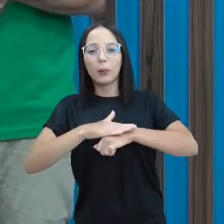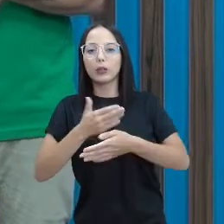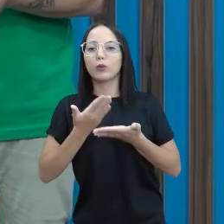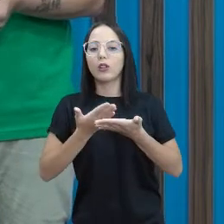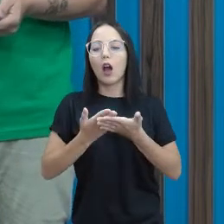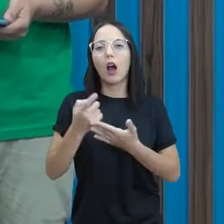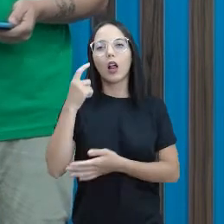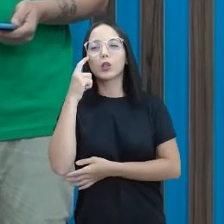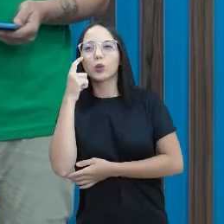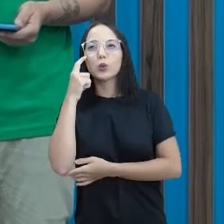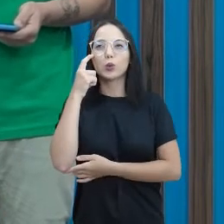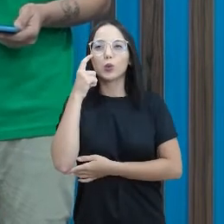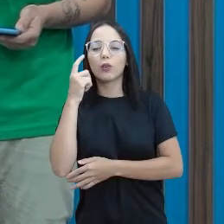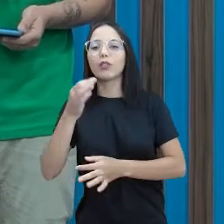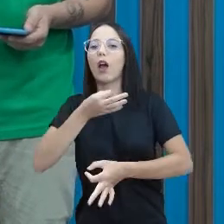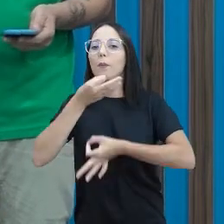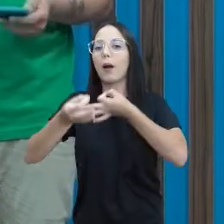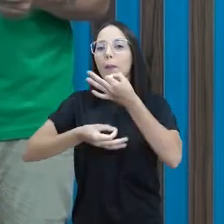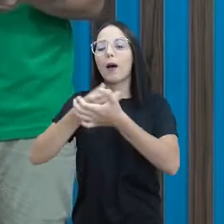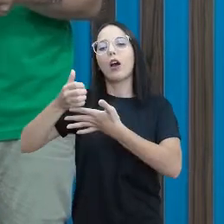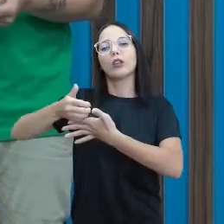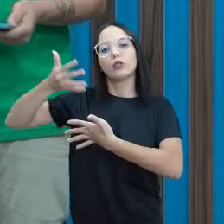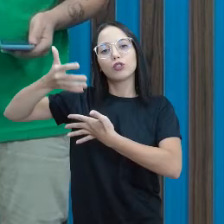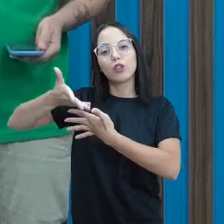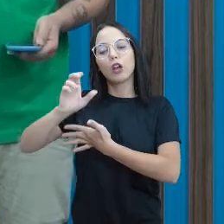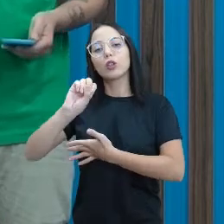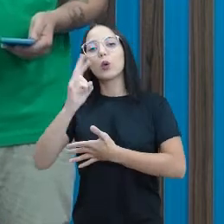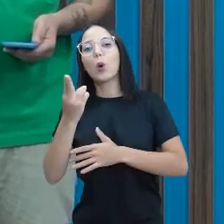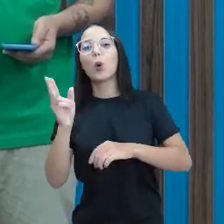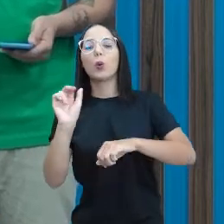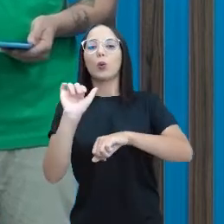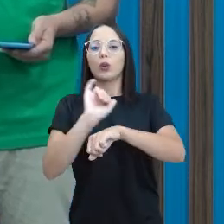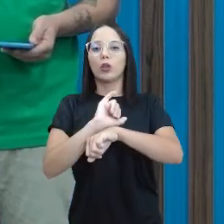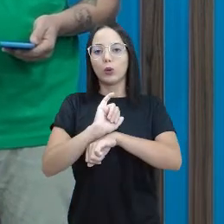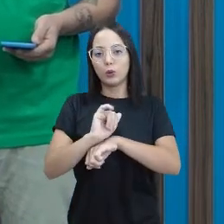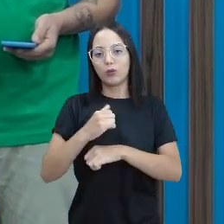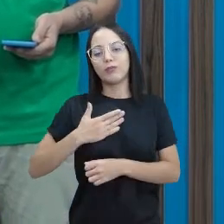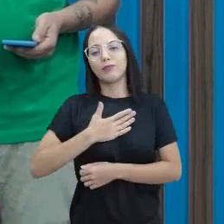você tem alguma dúvida, escreve aí no chat ou então lá no nosso canal, que